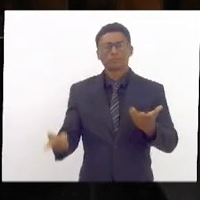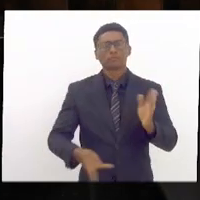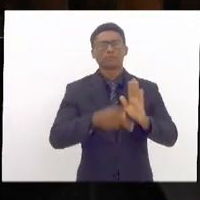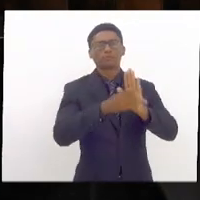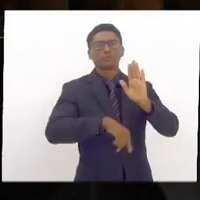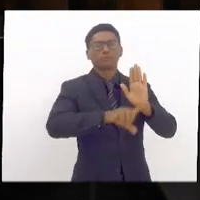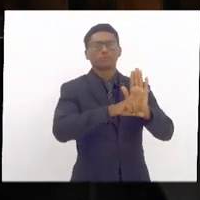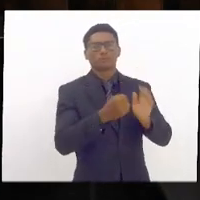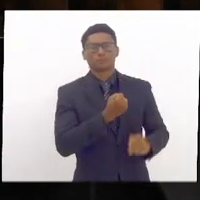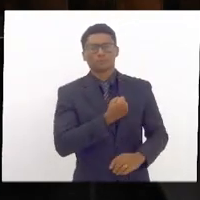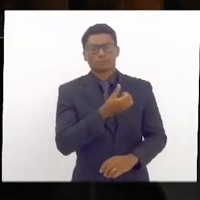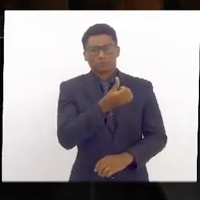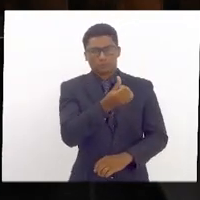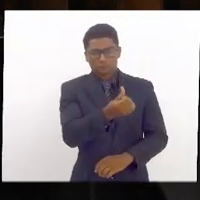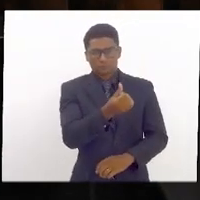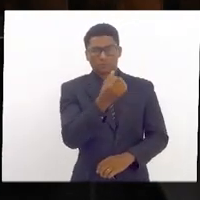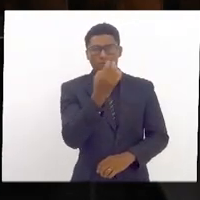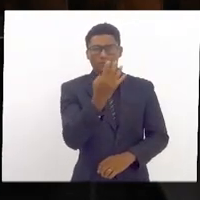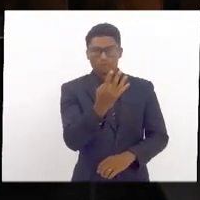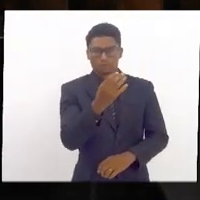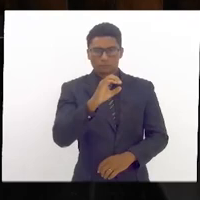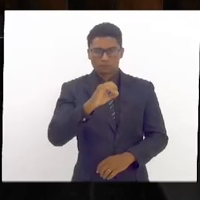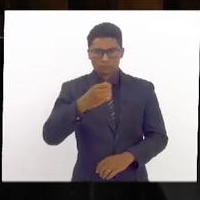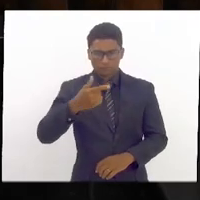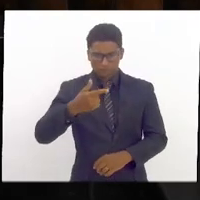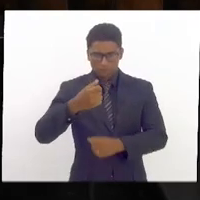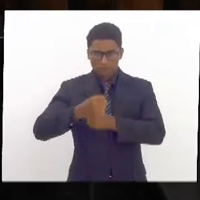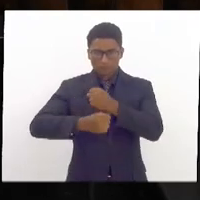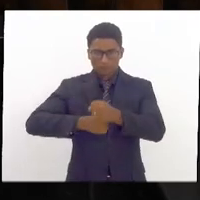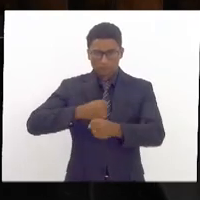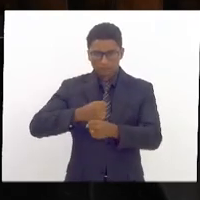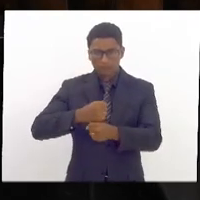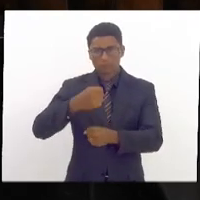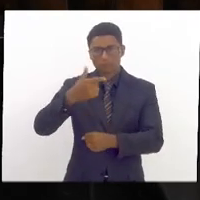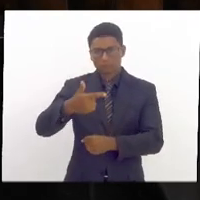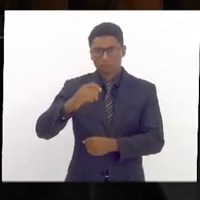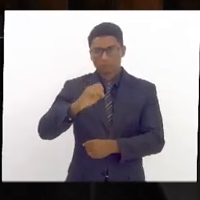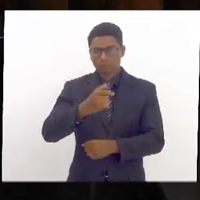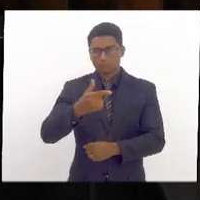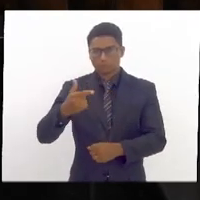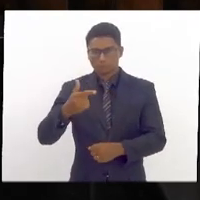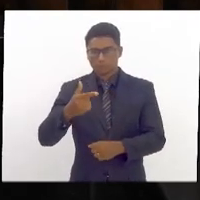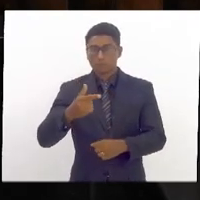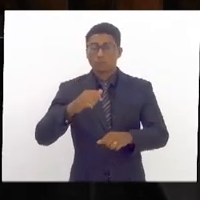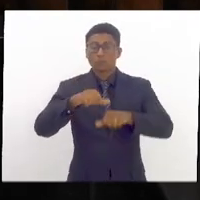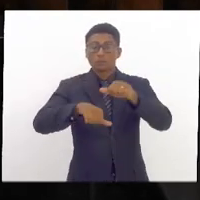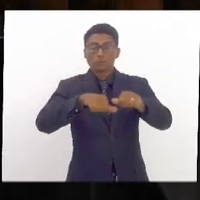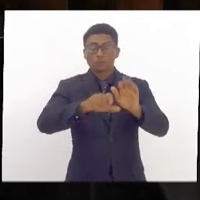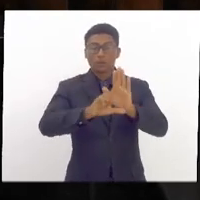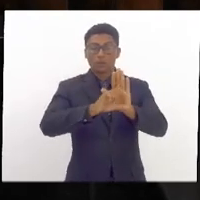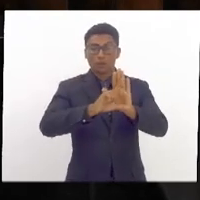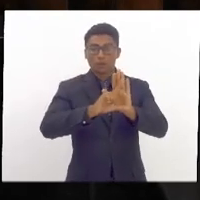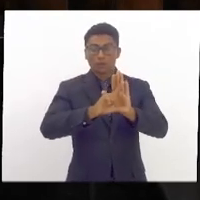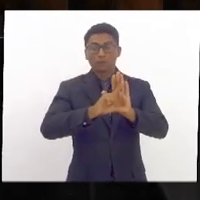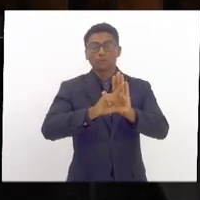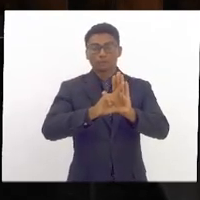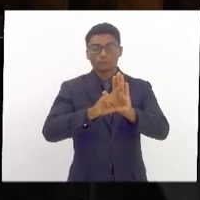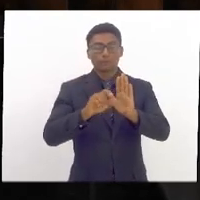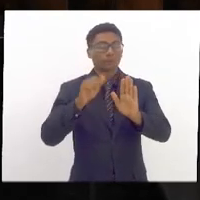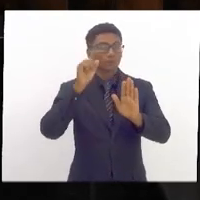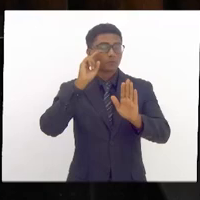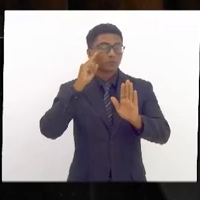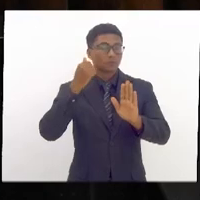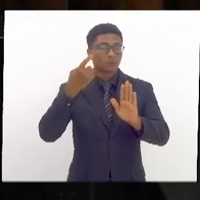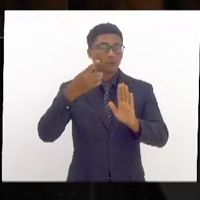é o 6.402 de 22, ele altera a lei 9.852 de 14